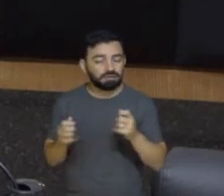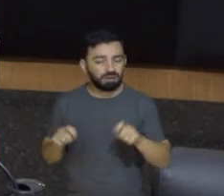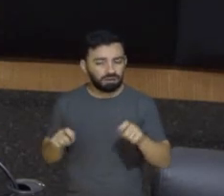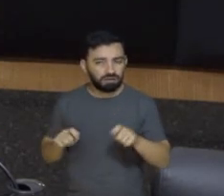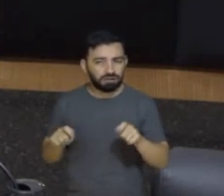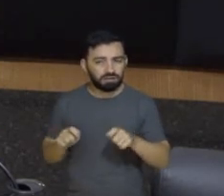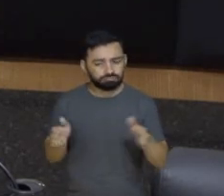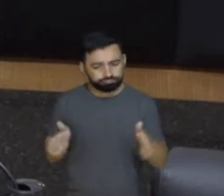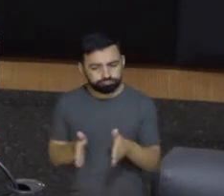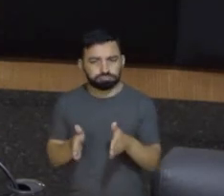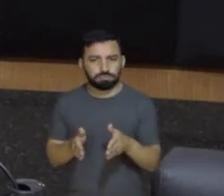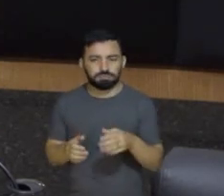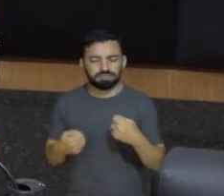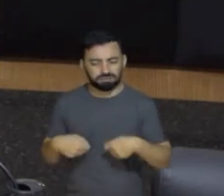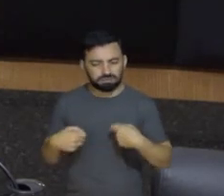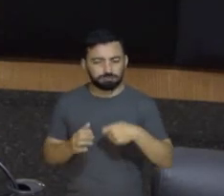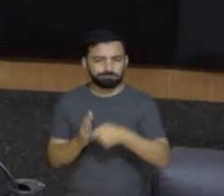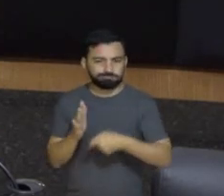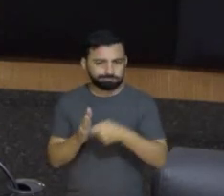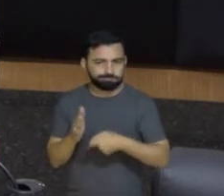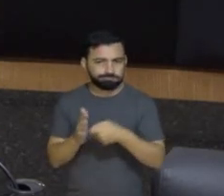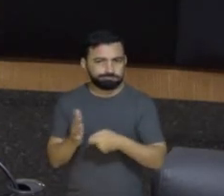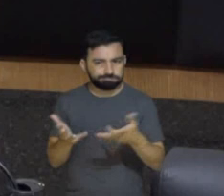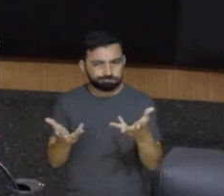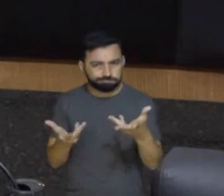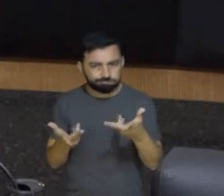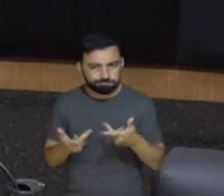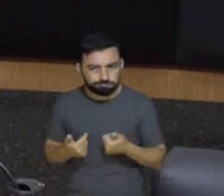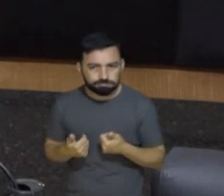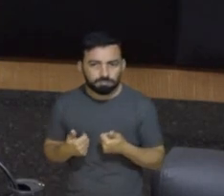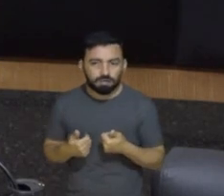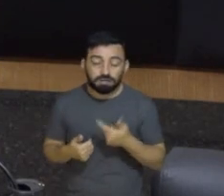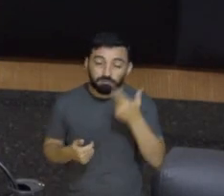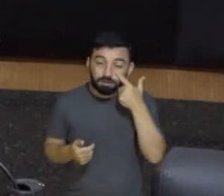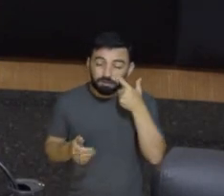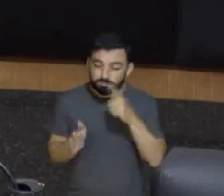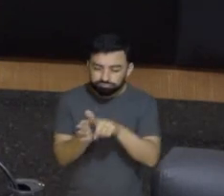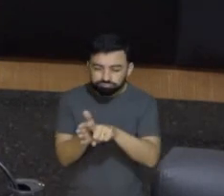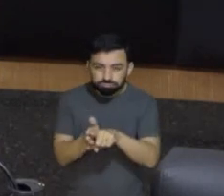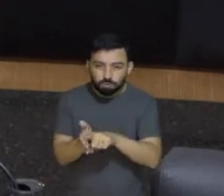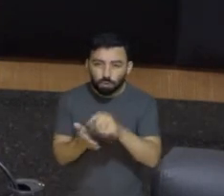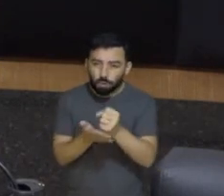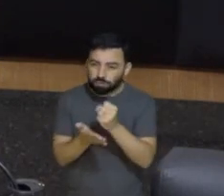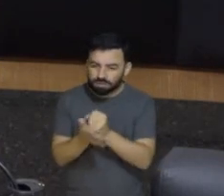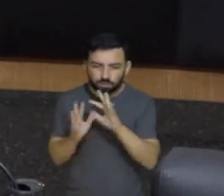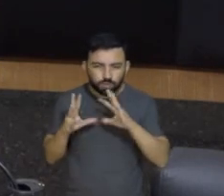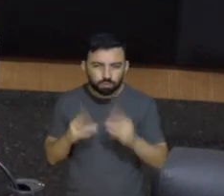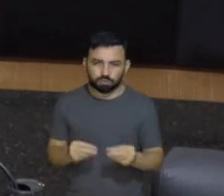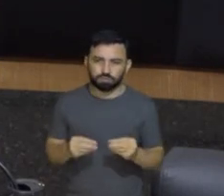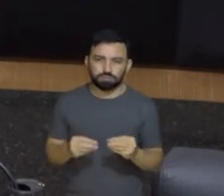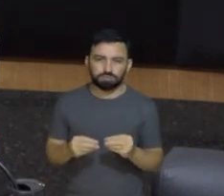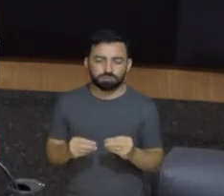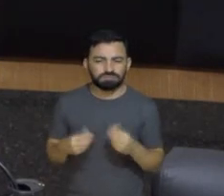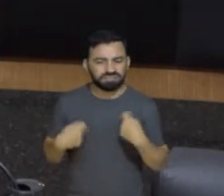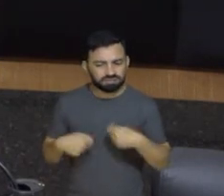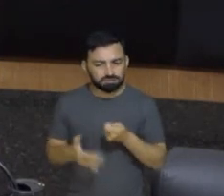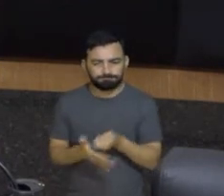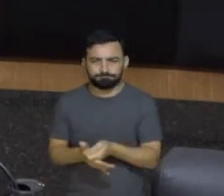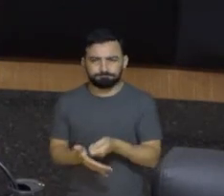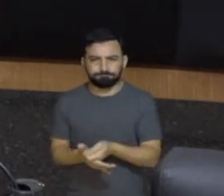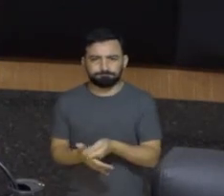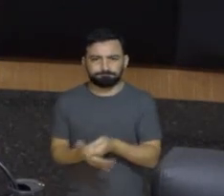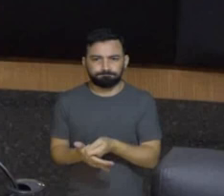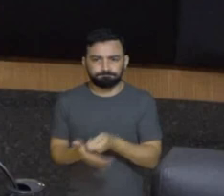precisamos cobrar mais a eficiência, a revisão desses contratos tem que ser de uma forma mais incisiva,